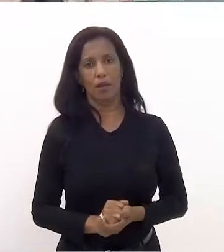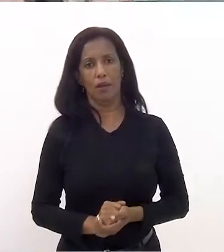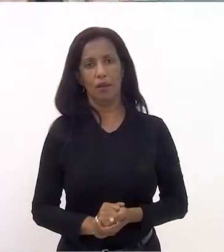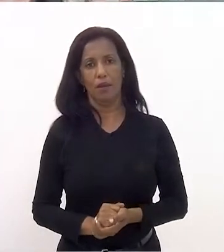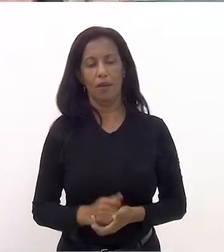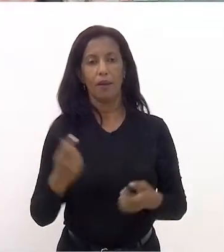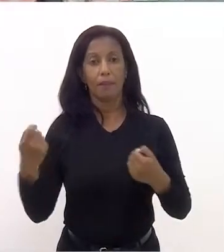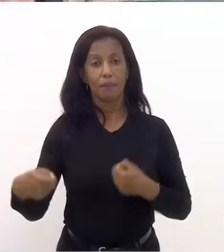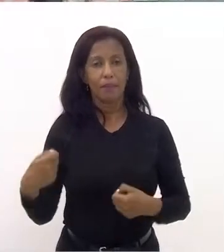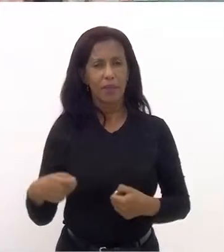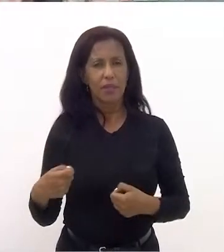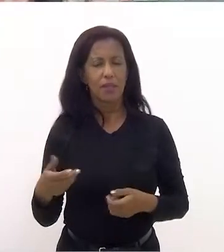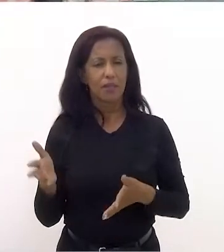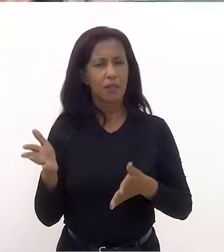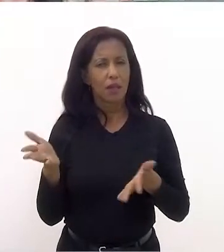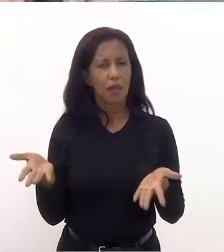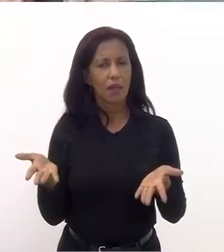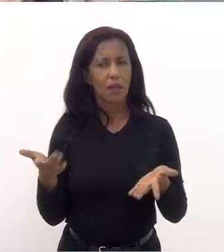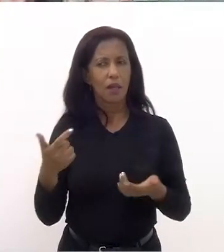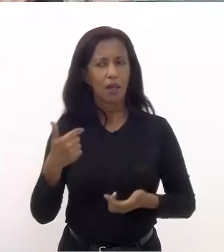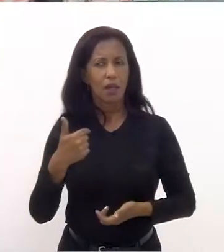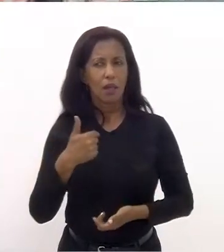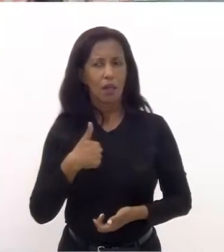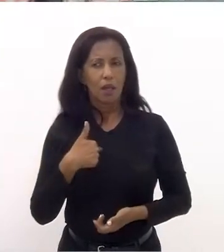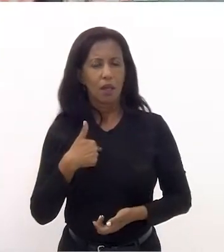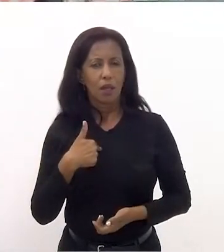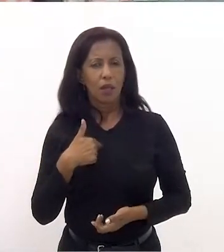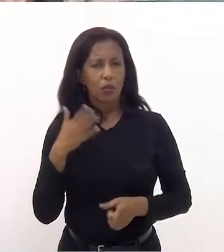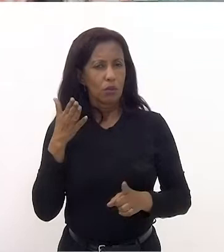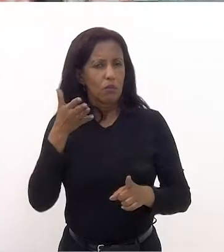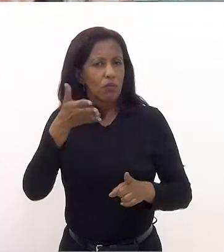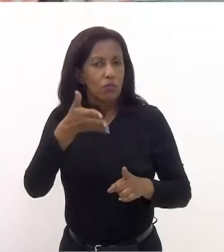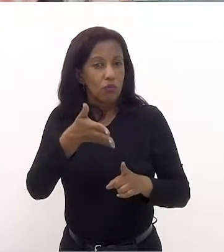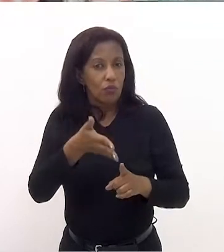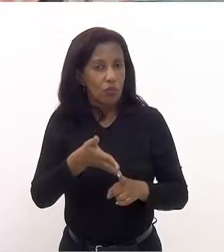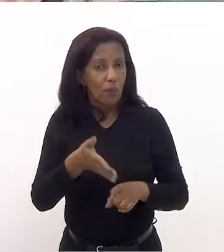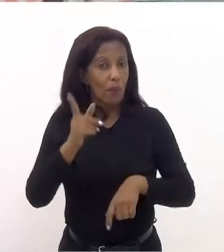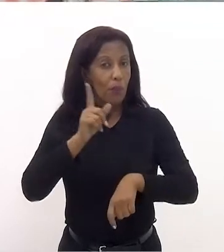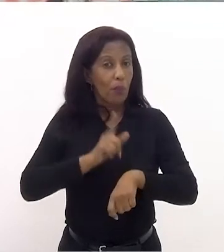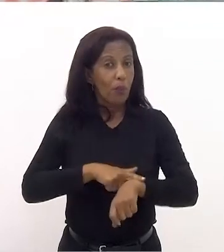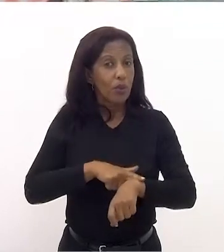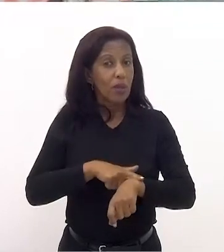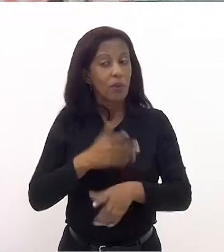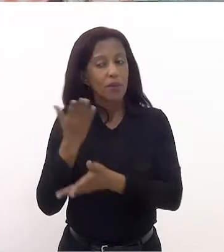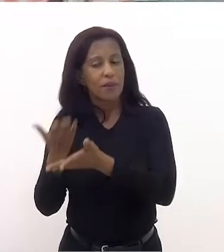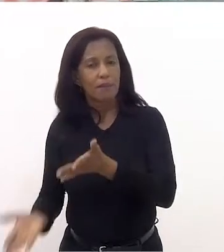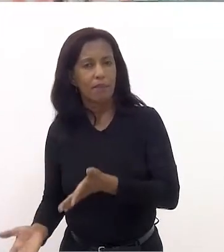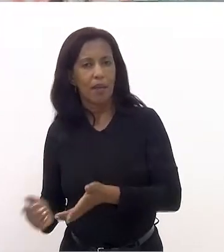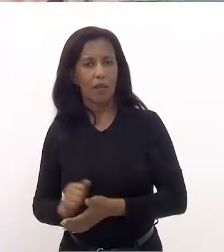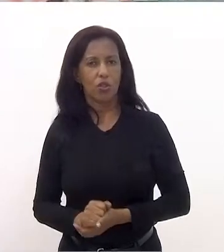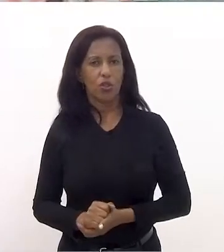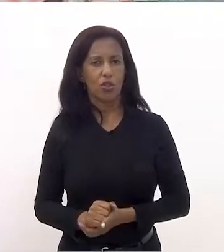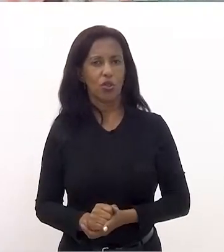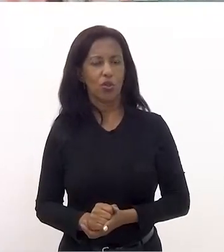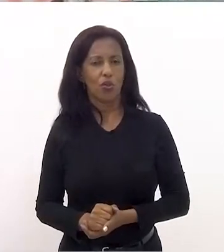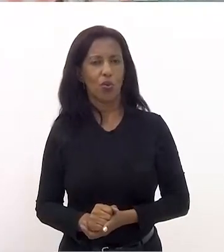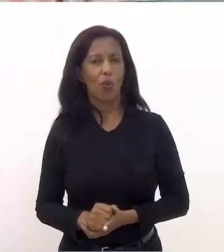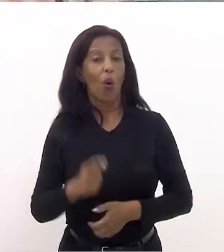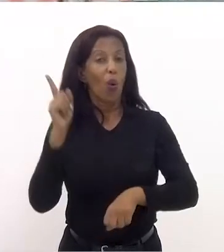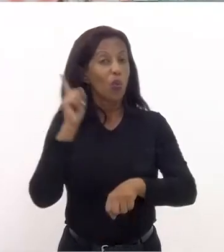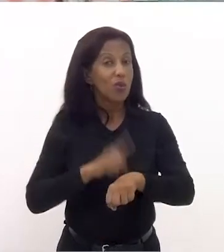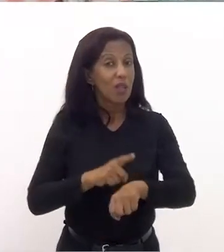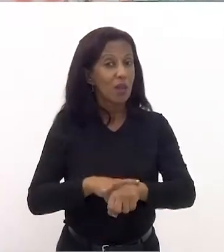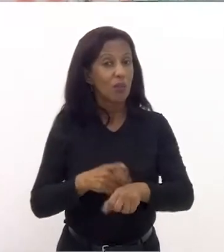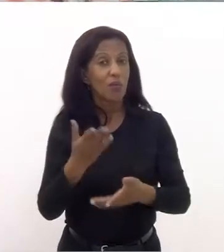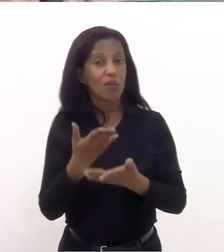Eu perdi um pouco dentro da sua pergunta, mas eu estou sempre voltado para o tempo que se perde. O tempo